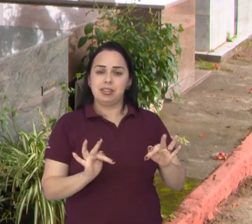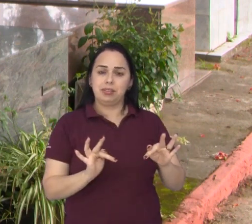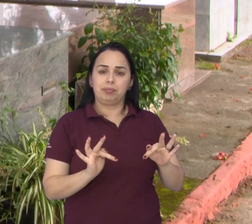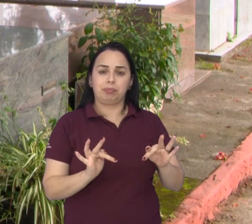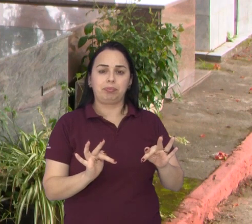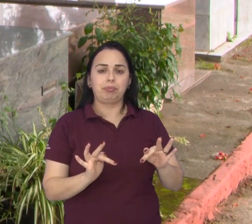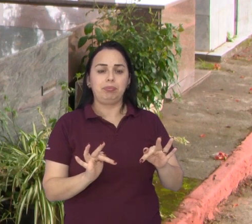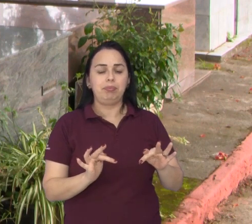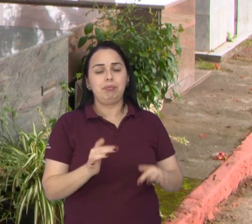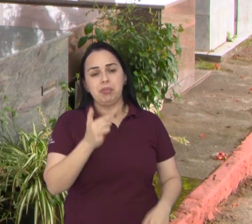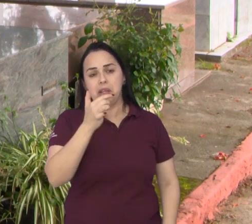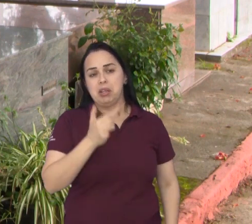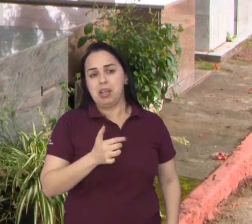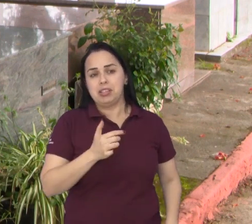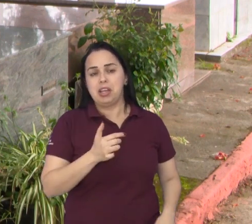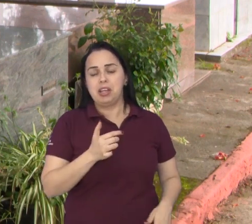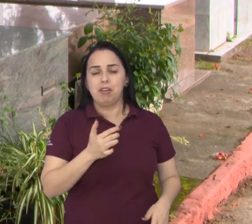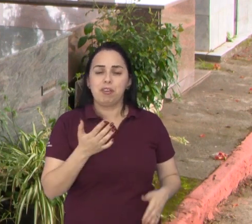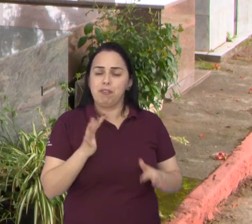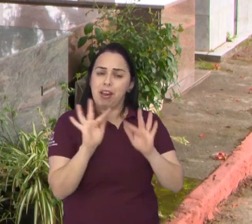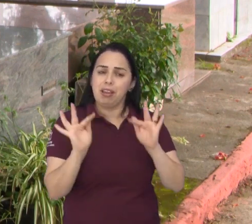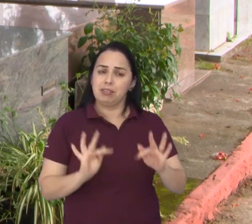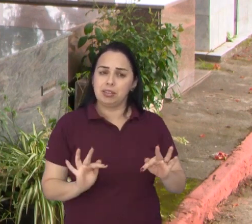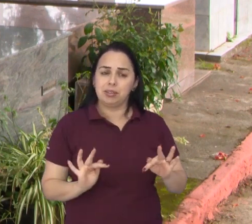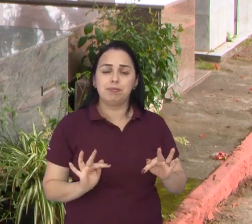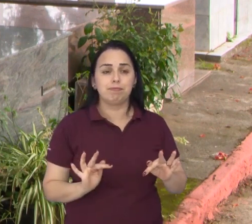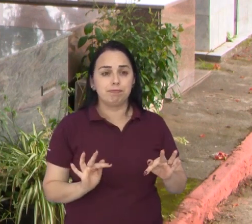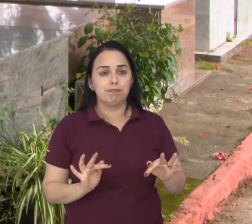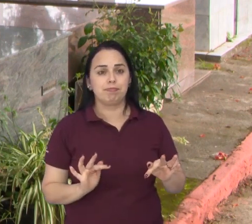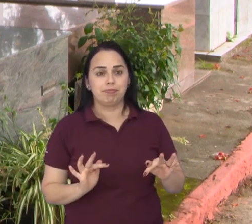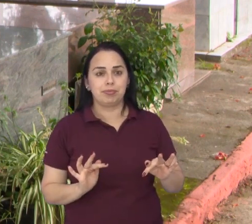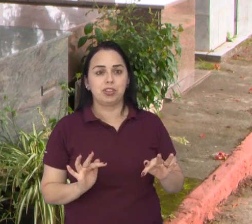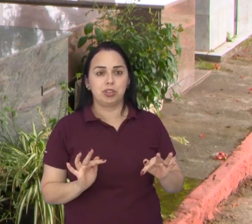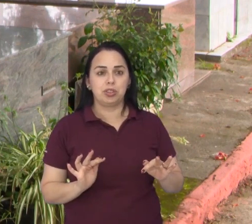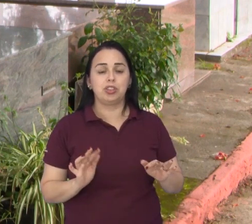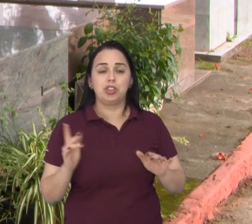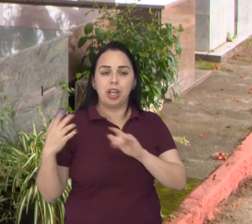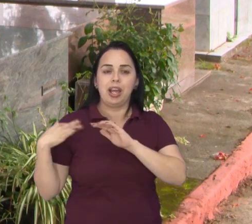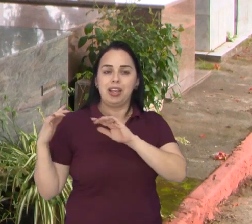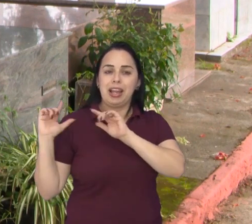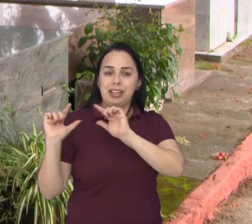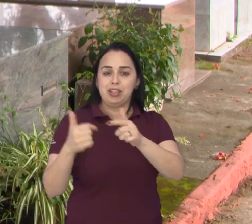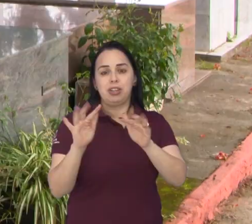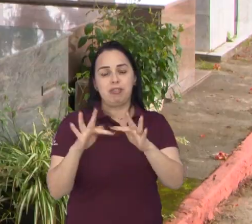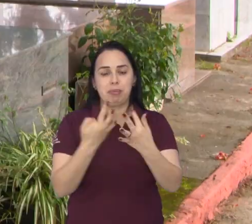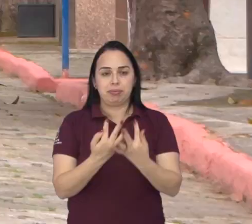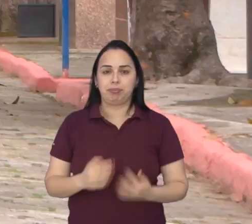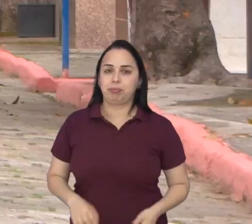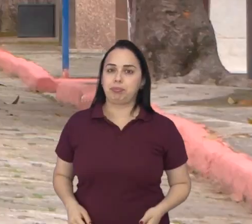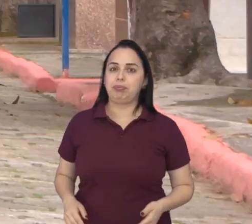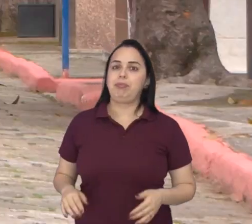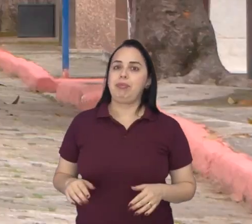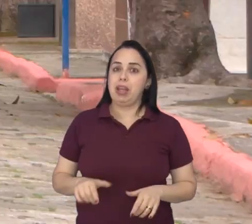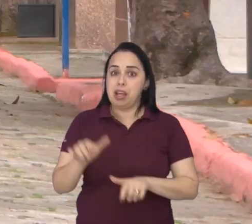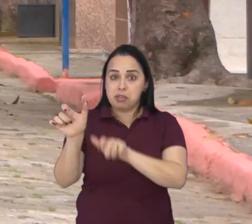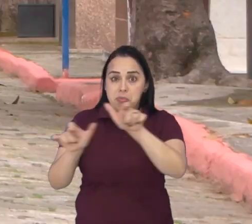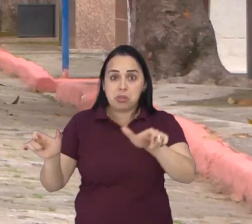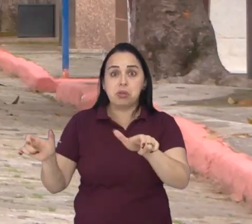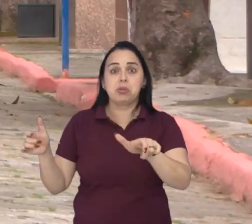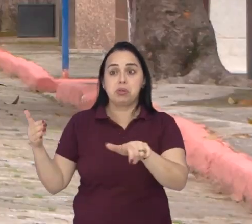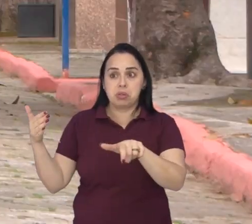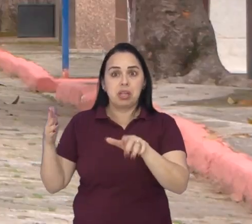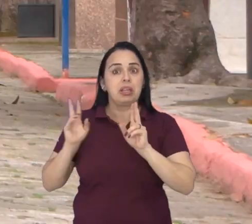feliz de fazer essa passagem de família, né? E são muitos